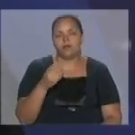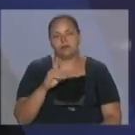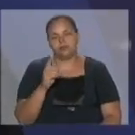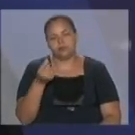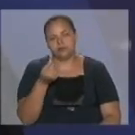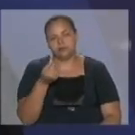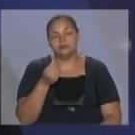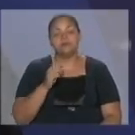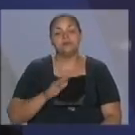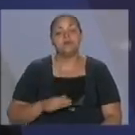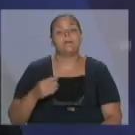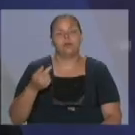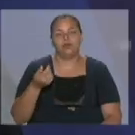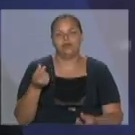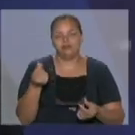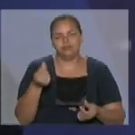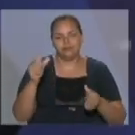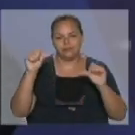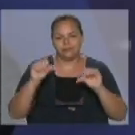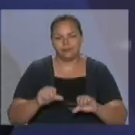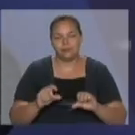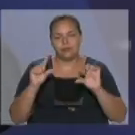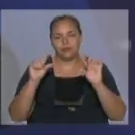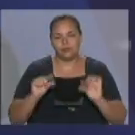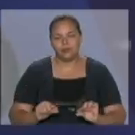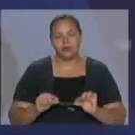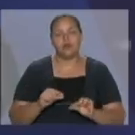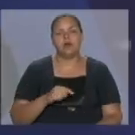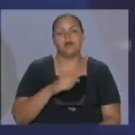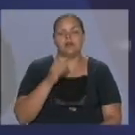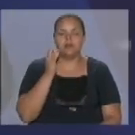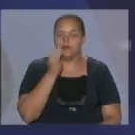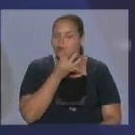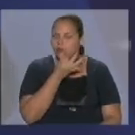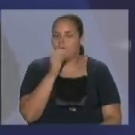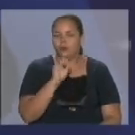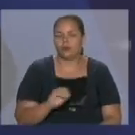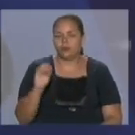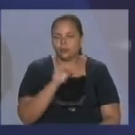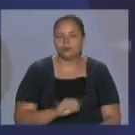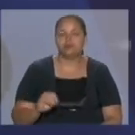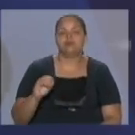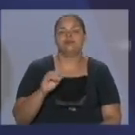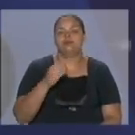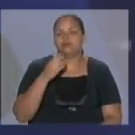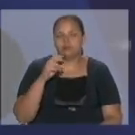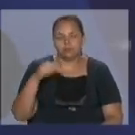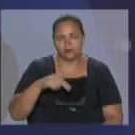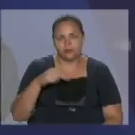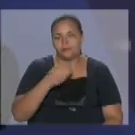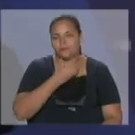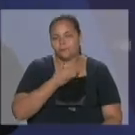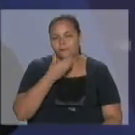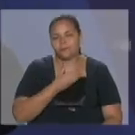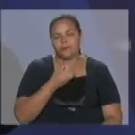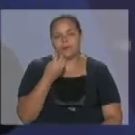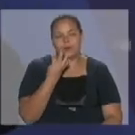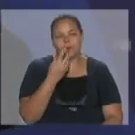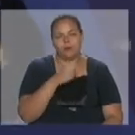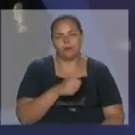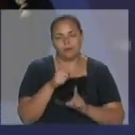começa a cair no final de setembro. Então você tem setembro, outubro, novembro, dezembro, 4 meses do ano de 2014. Mais